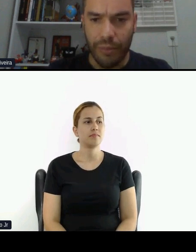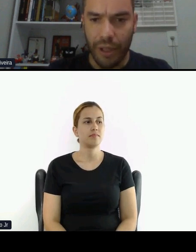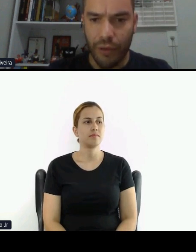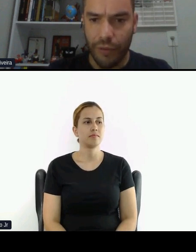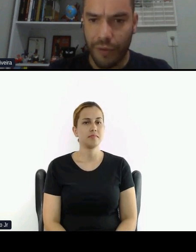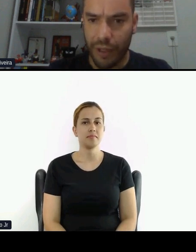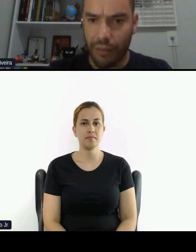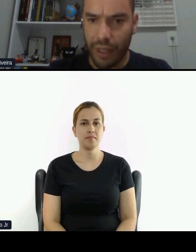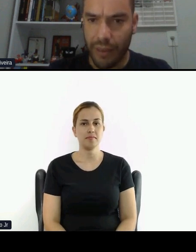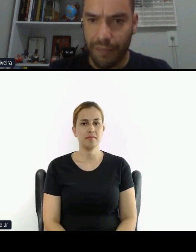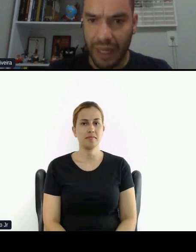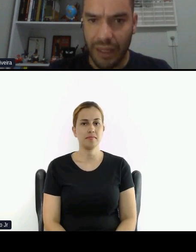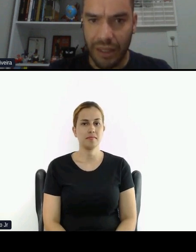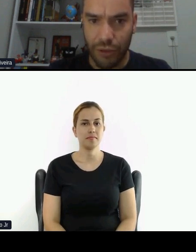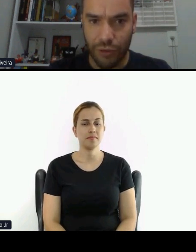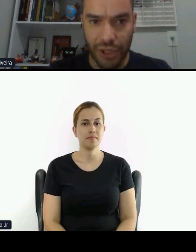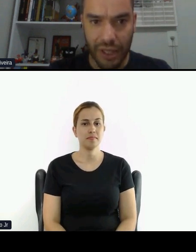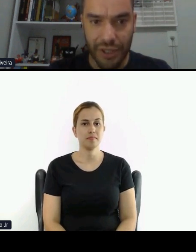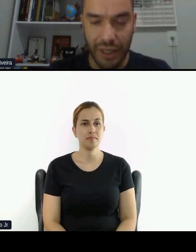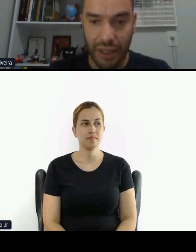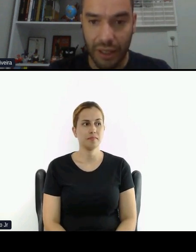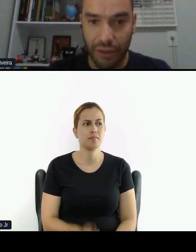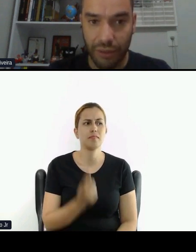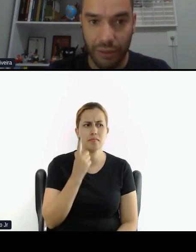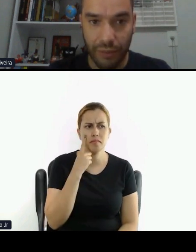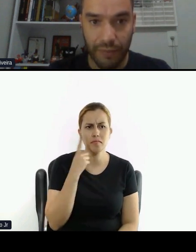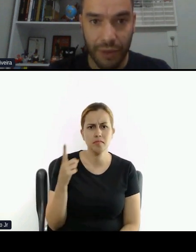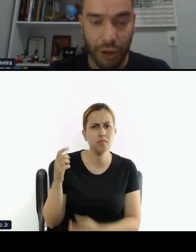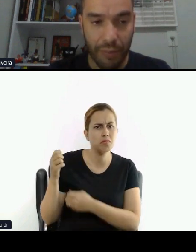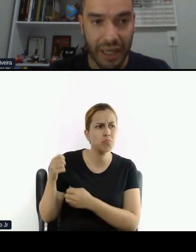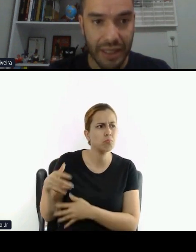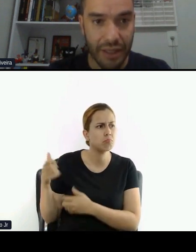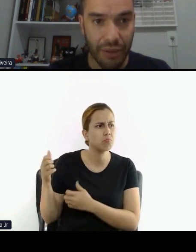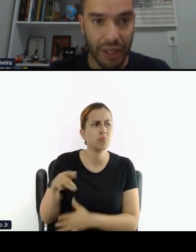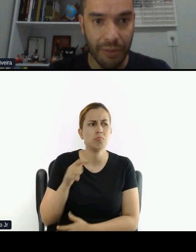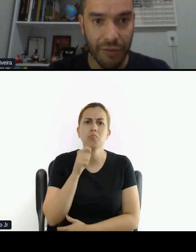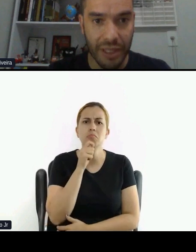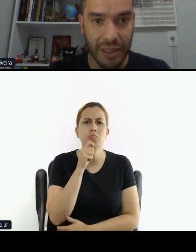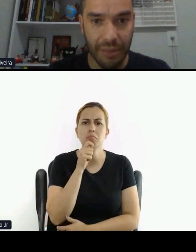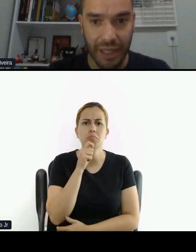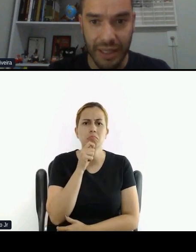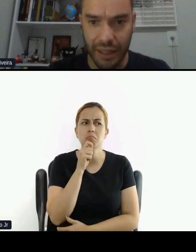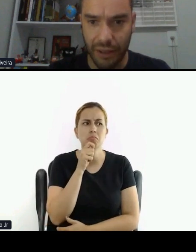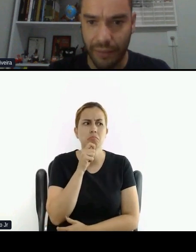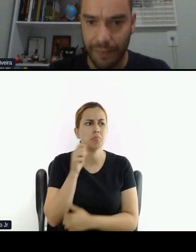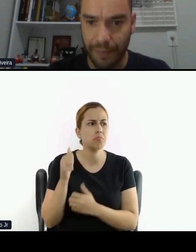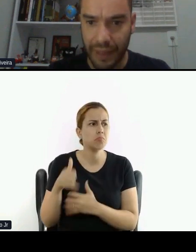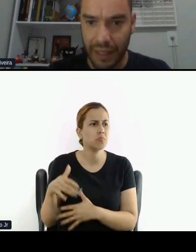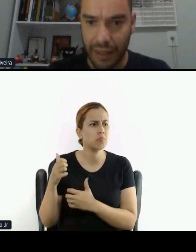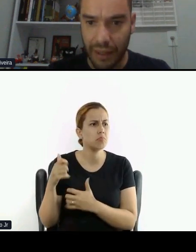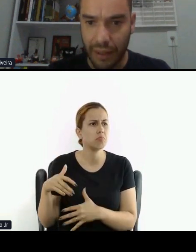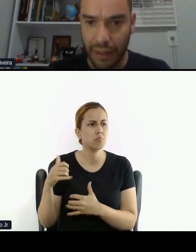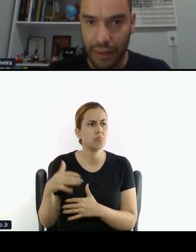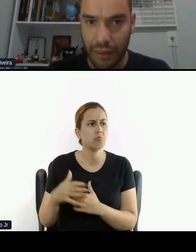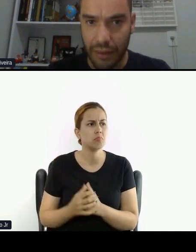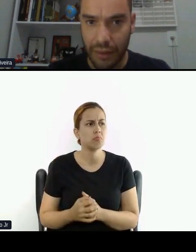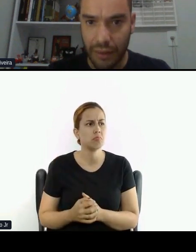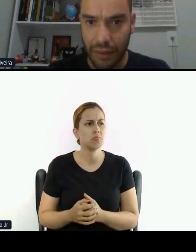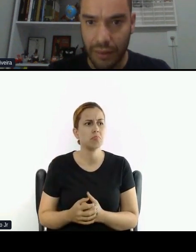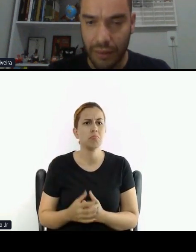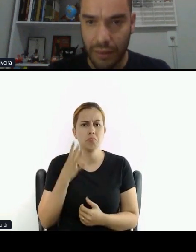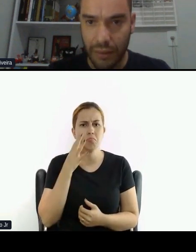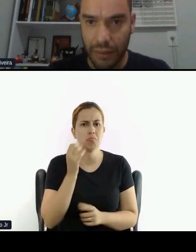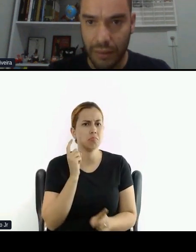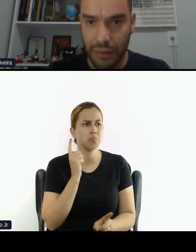Antônio, só para confirmar, aqui no chat ainda não apareceu. Para vocês apareceram? Agora apareceu aqui, do Antônio,